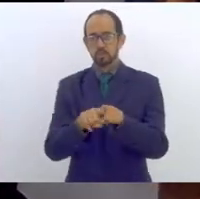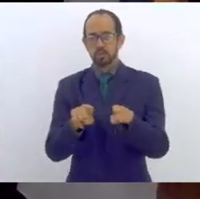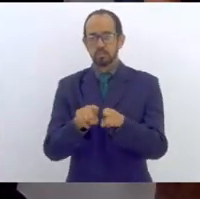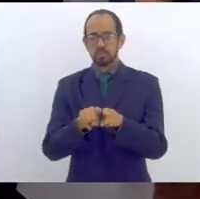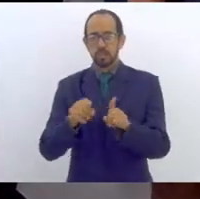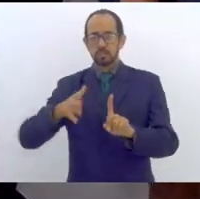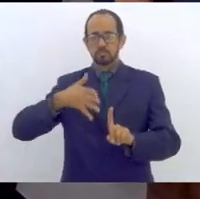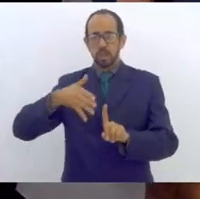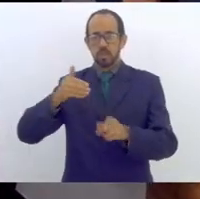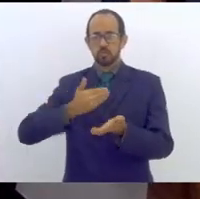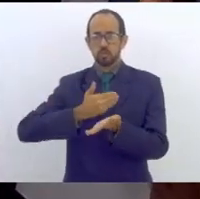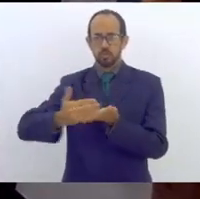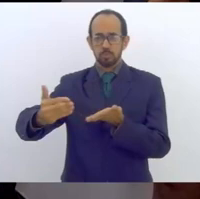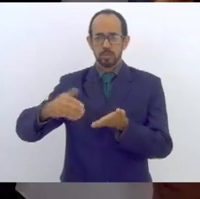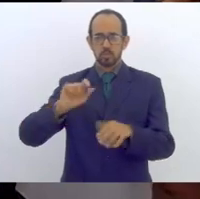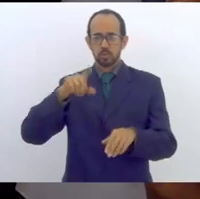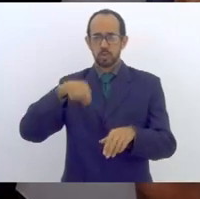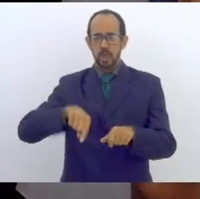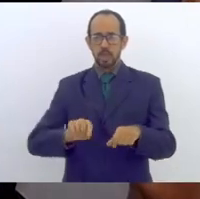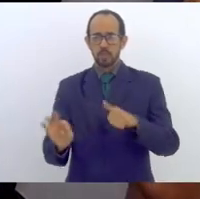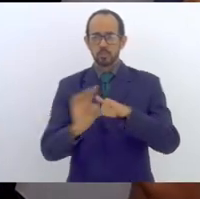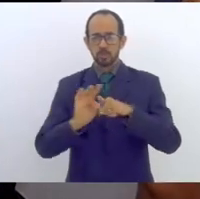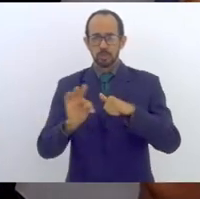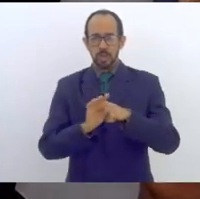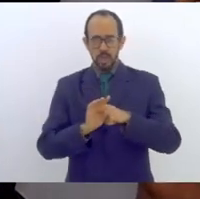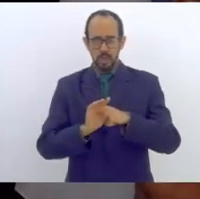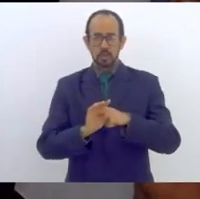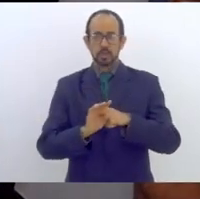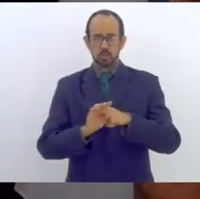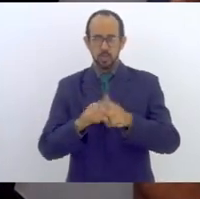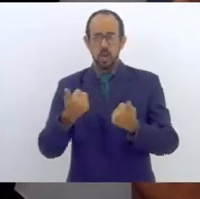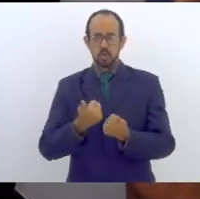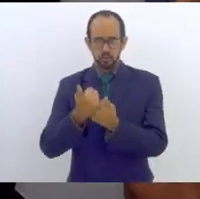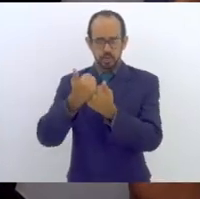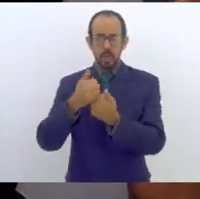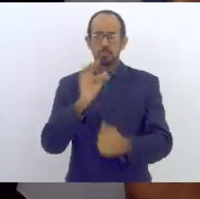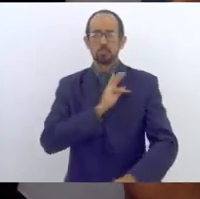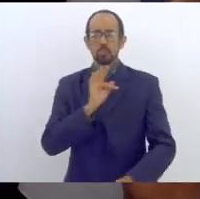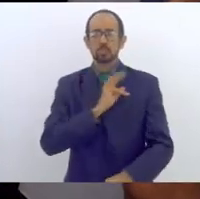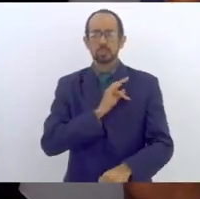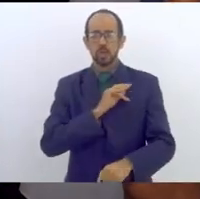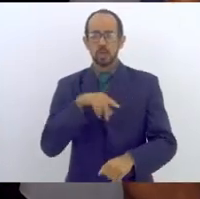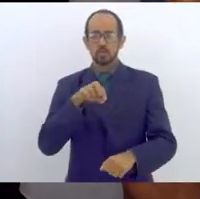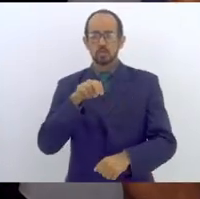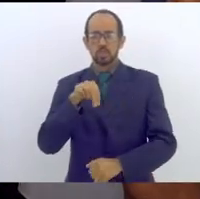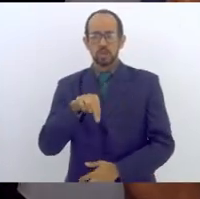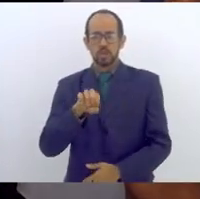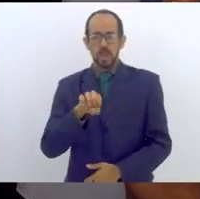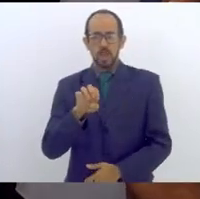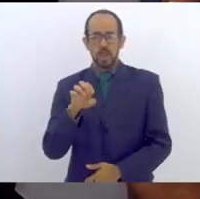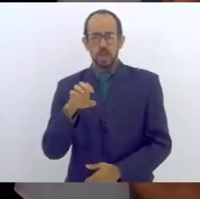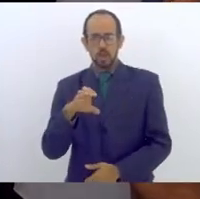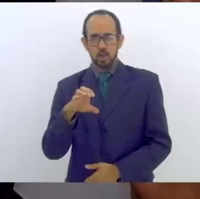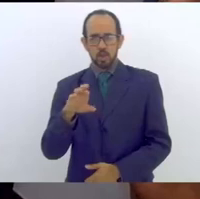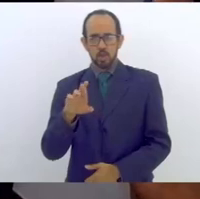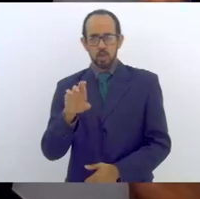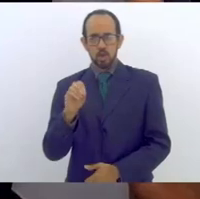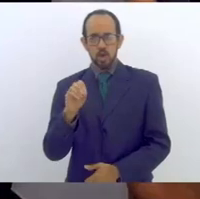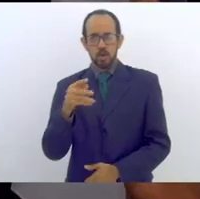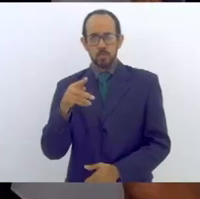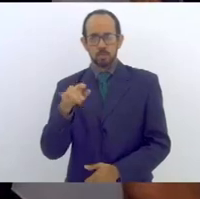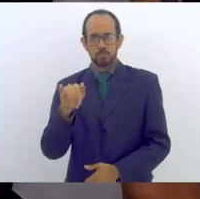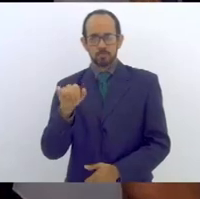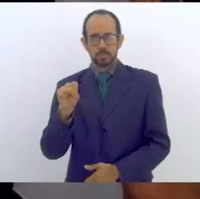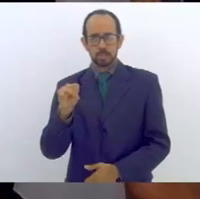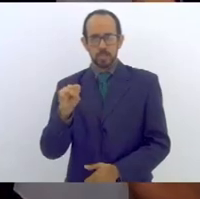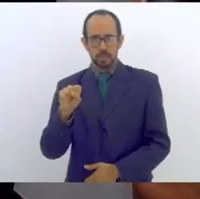que veio nesse tocante do técnico auxiliar policial de necropsia isso é muito importante tá gente essa questão de citar o